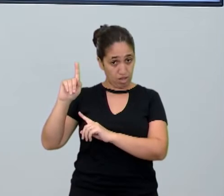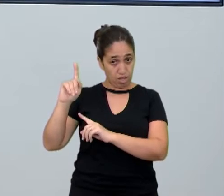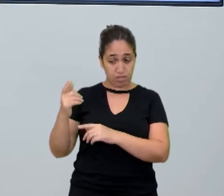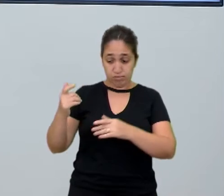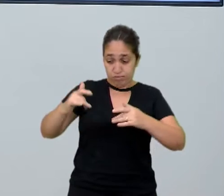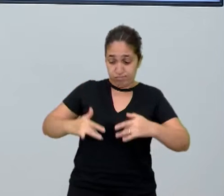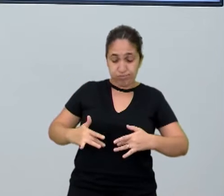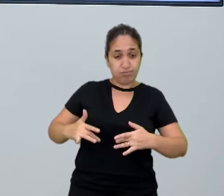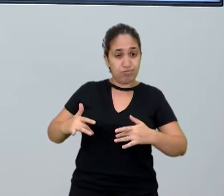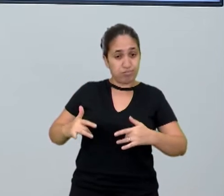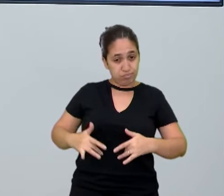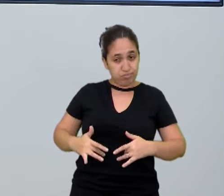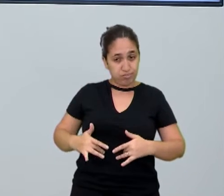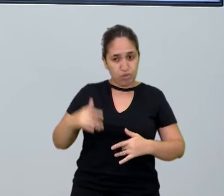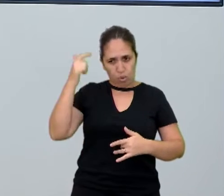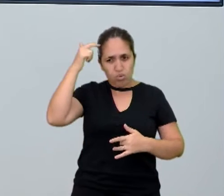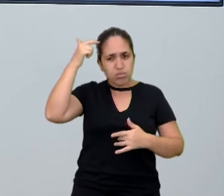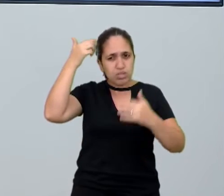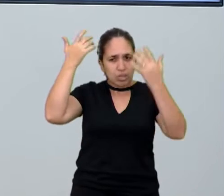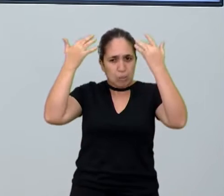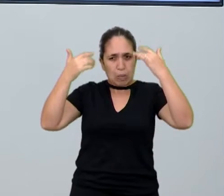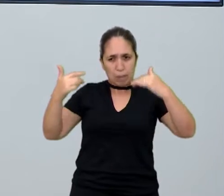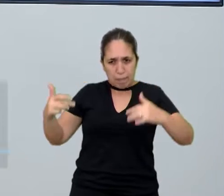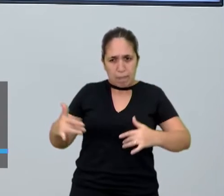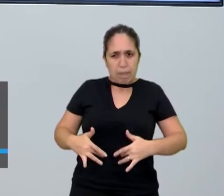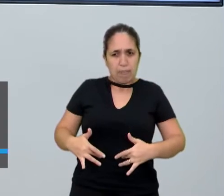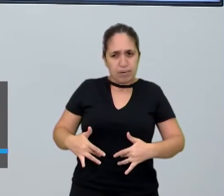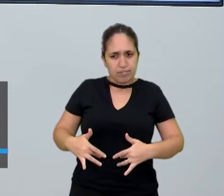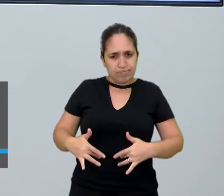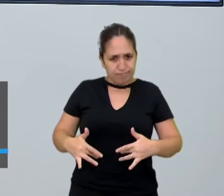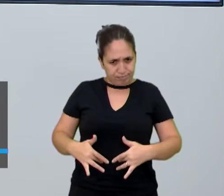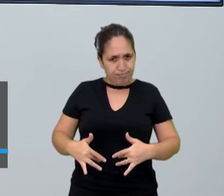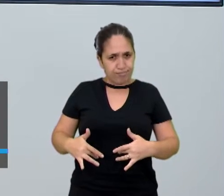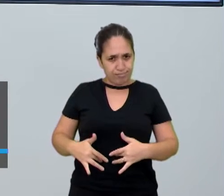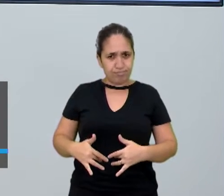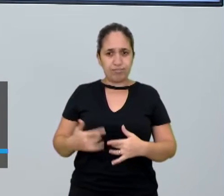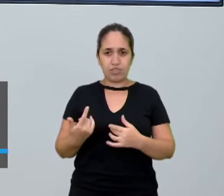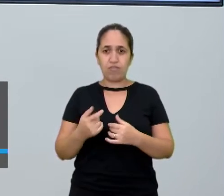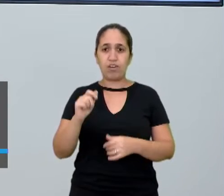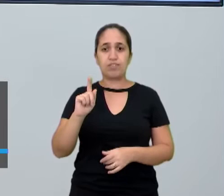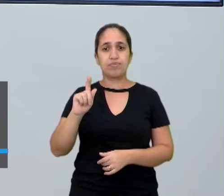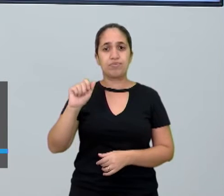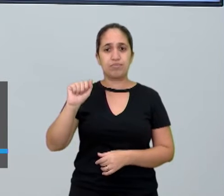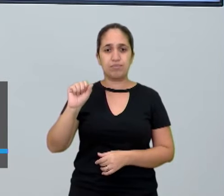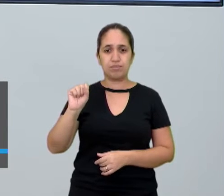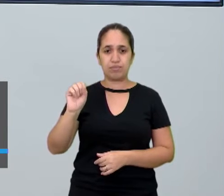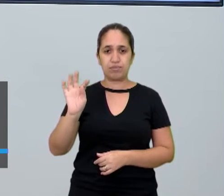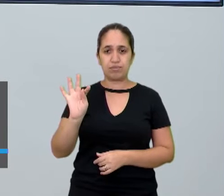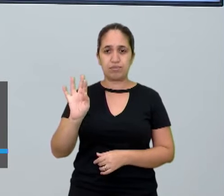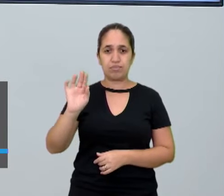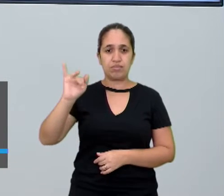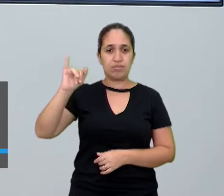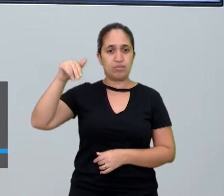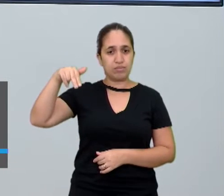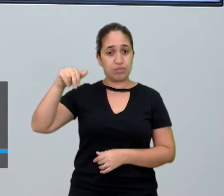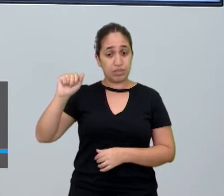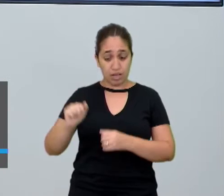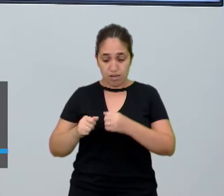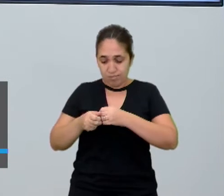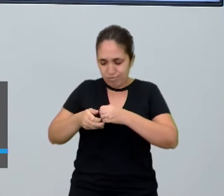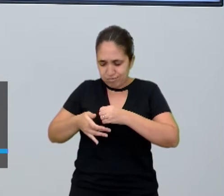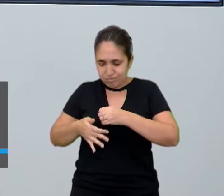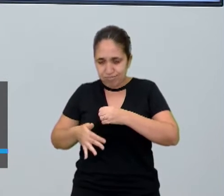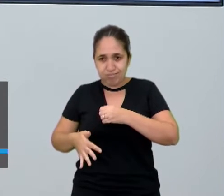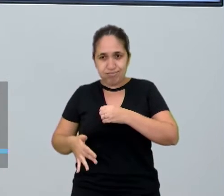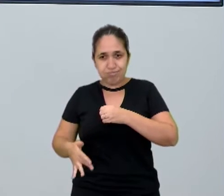uma estimulação neural, essas células G liberam então a gastrina e a gastrina vai cair então no que a gente chama